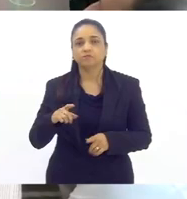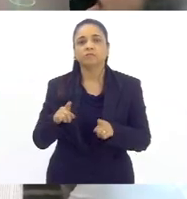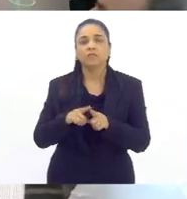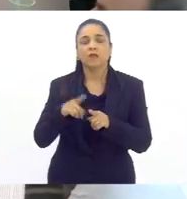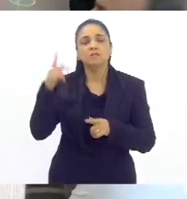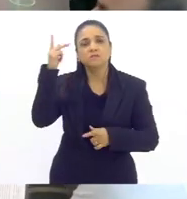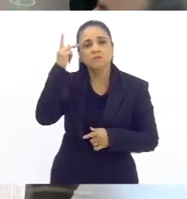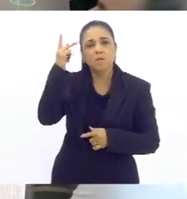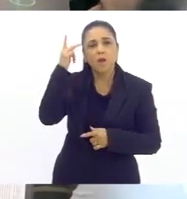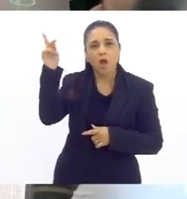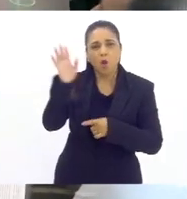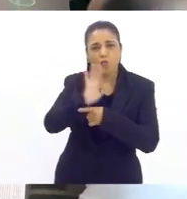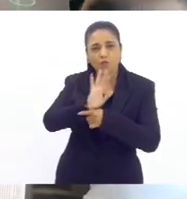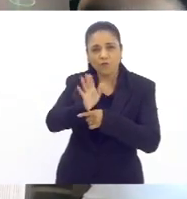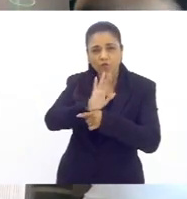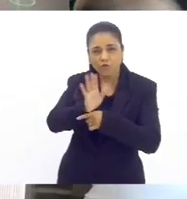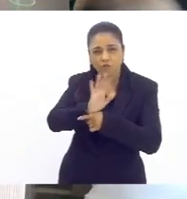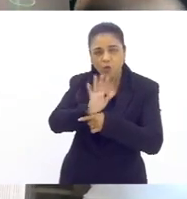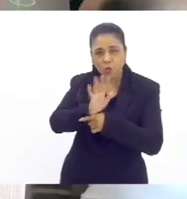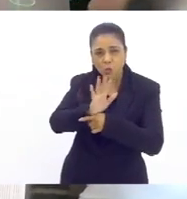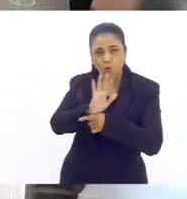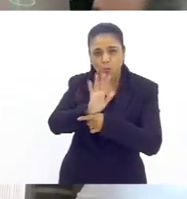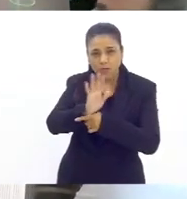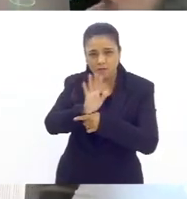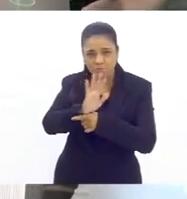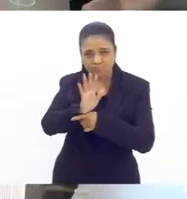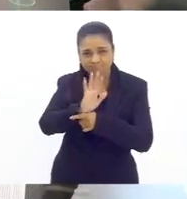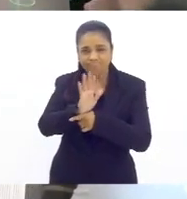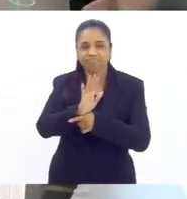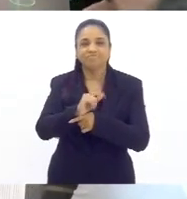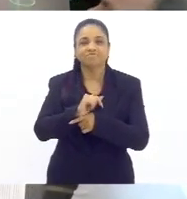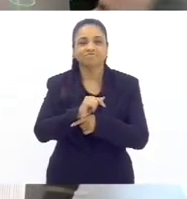né lançamento do filme por favor